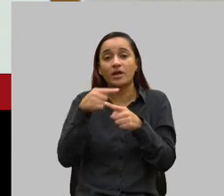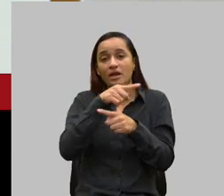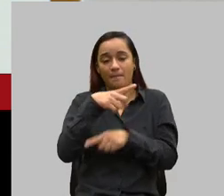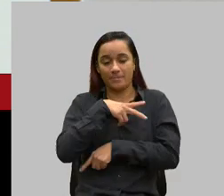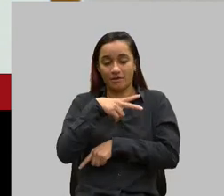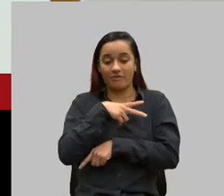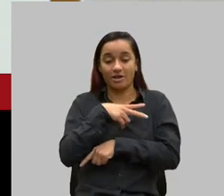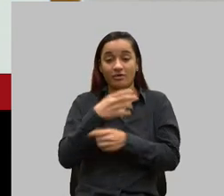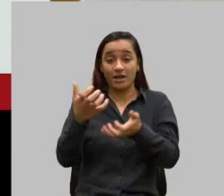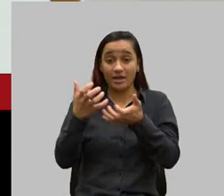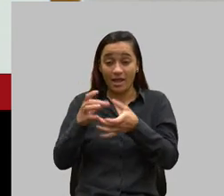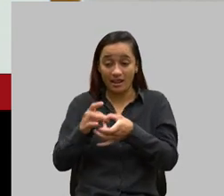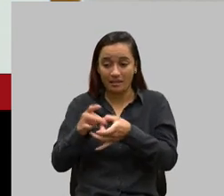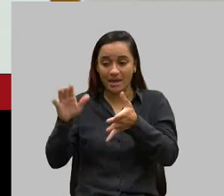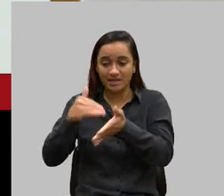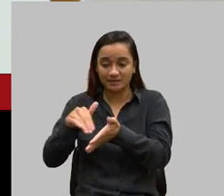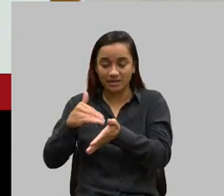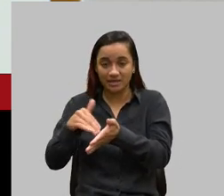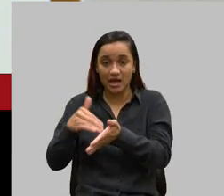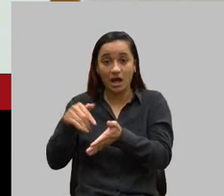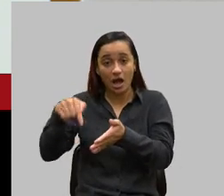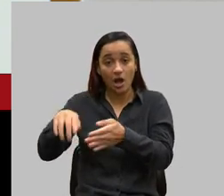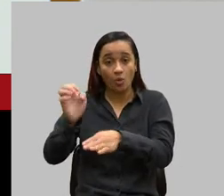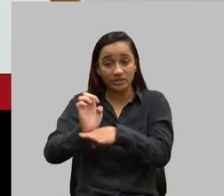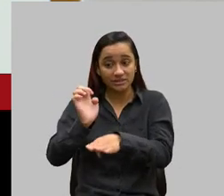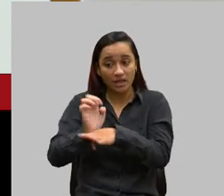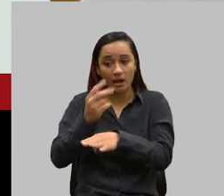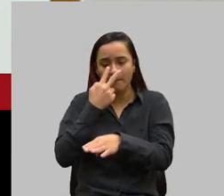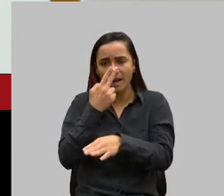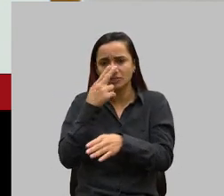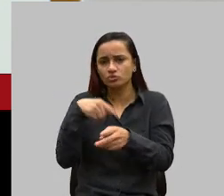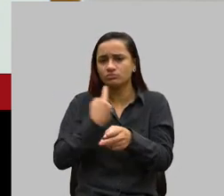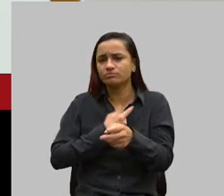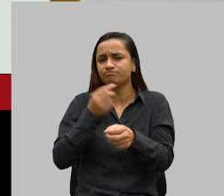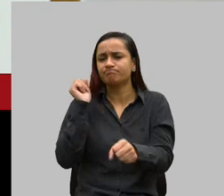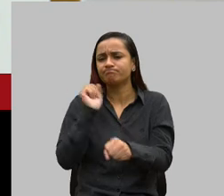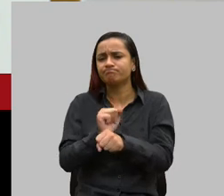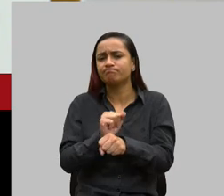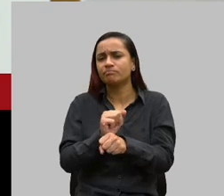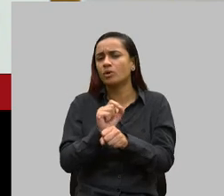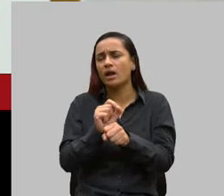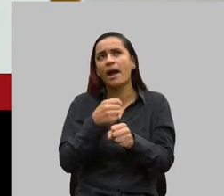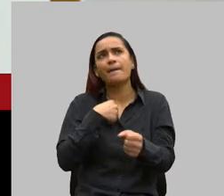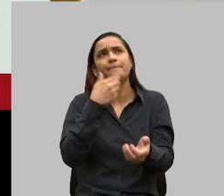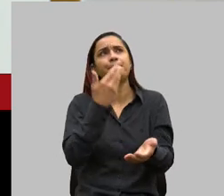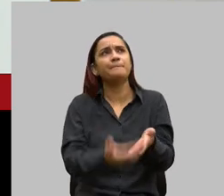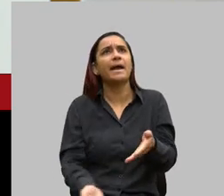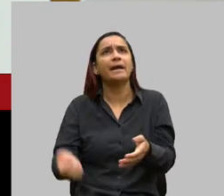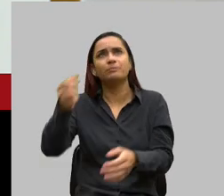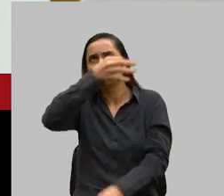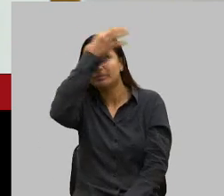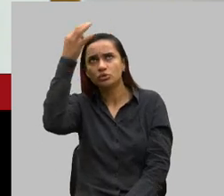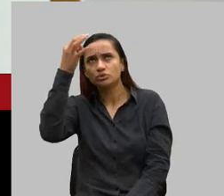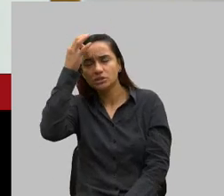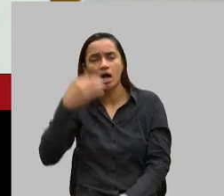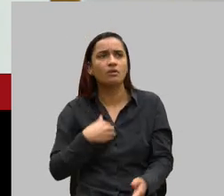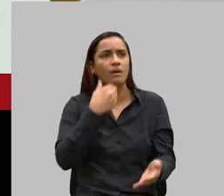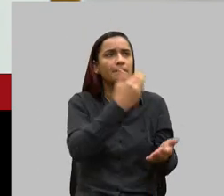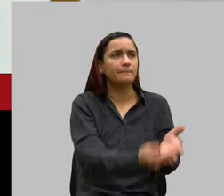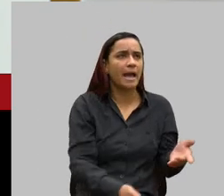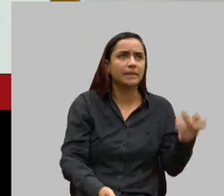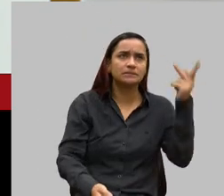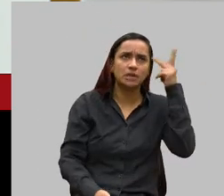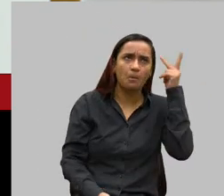o que a gente percebe que o estado acabou nós paramos de ouvir que Ah nós estamos perdendo para Espírito Santo nós estamos perdendo para São Paulo Minas